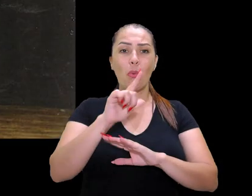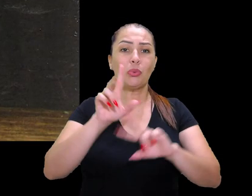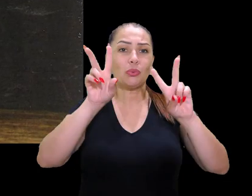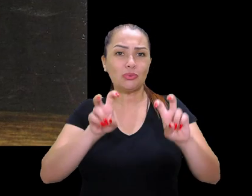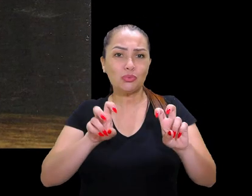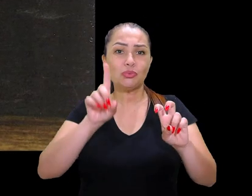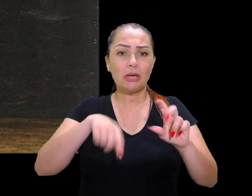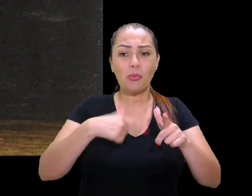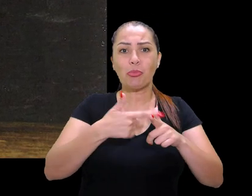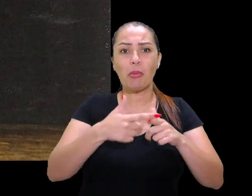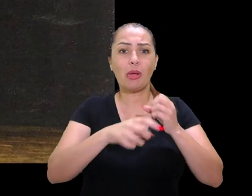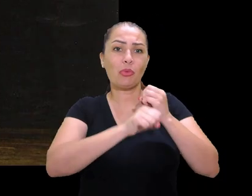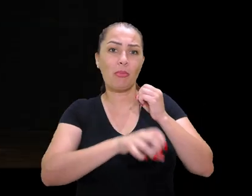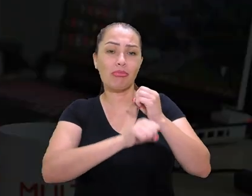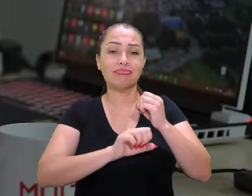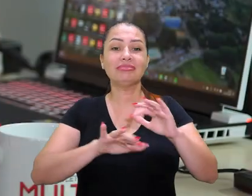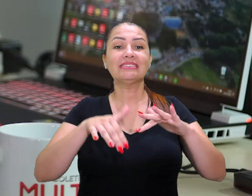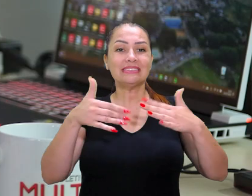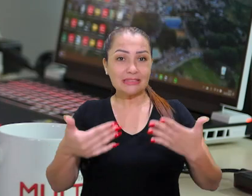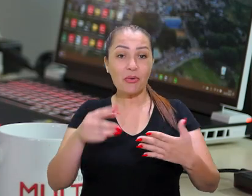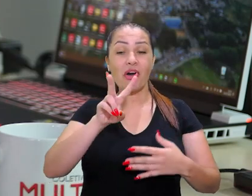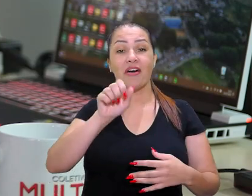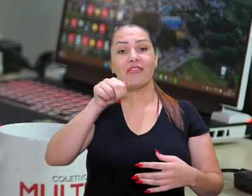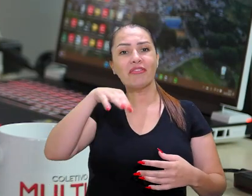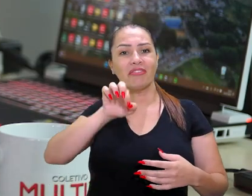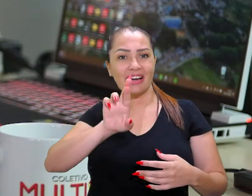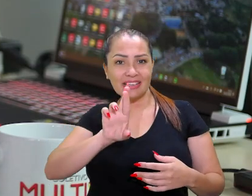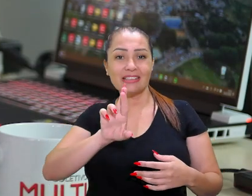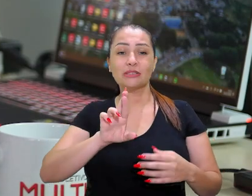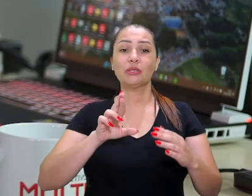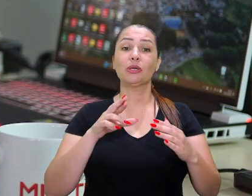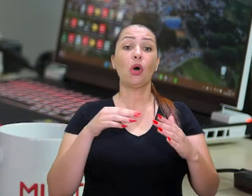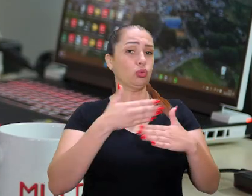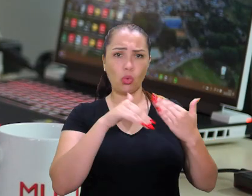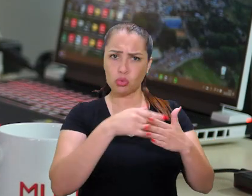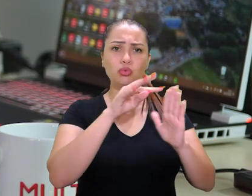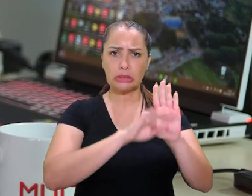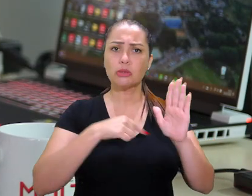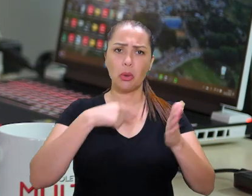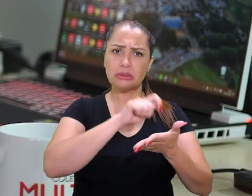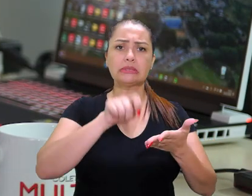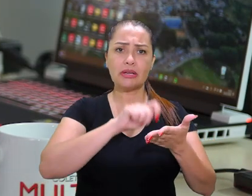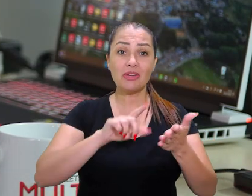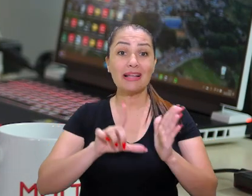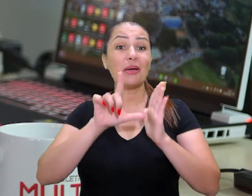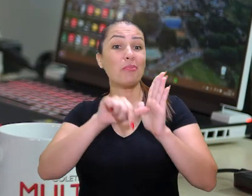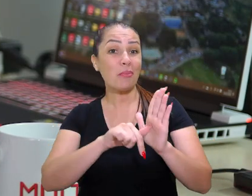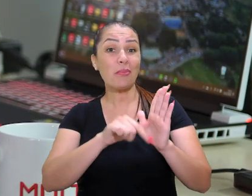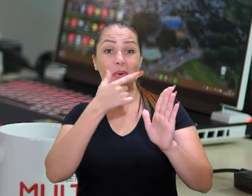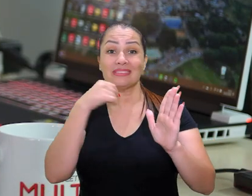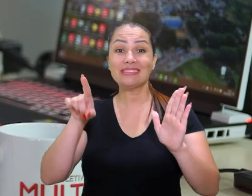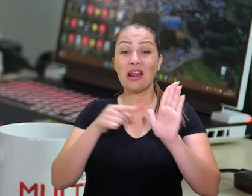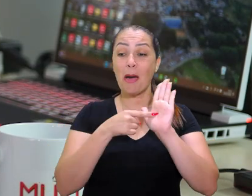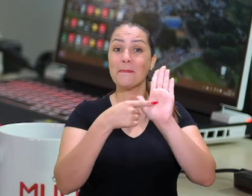do aborto. E aí, então, o Wagner, esses textos todos eram escritos por mim, e aí, então, o Wagner apresenta um texto,